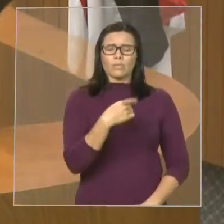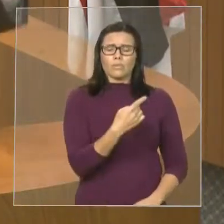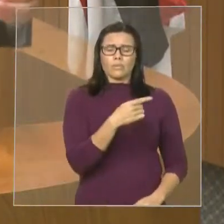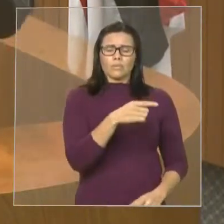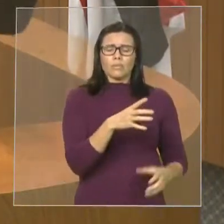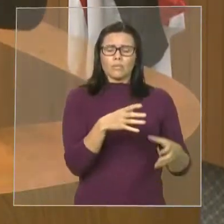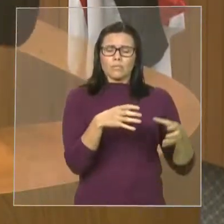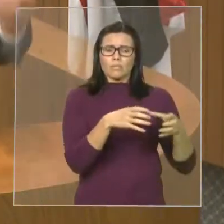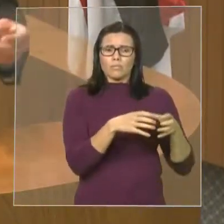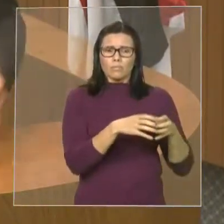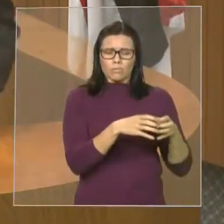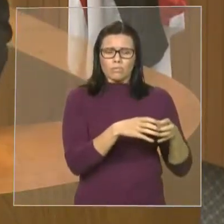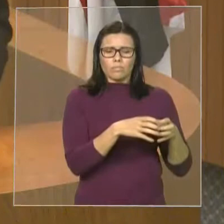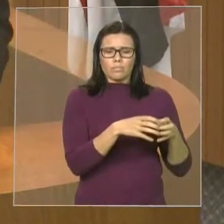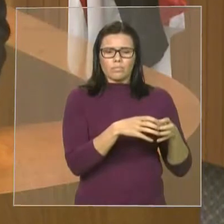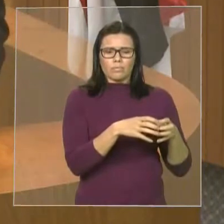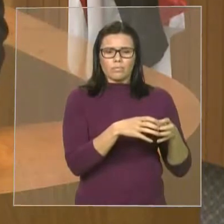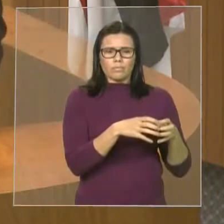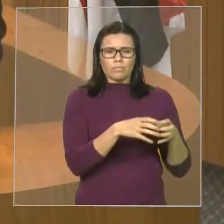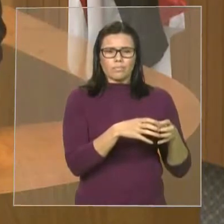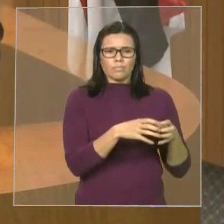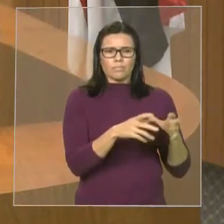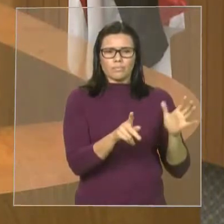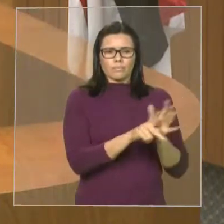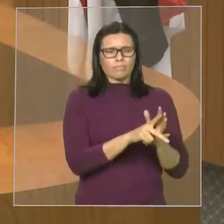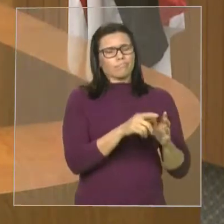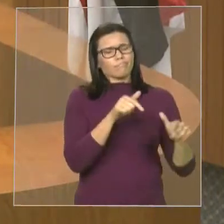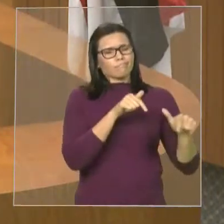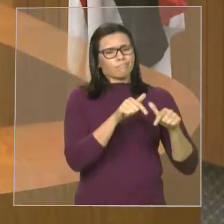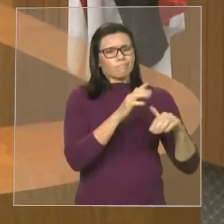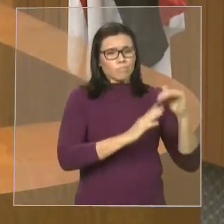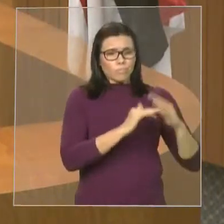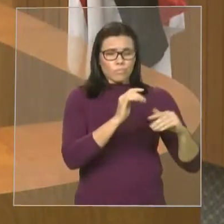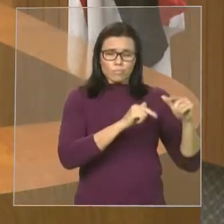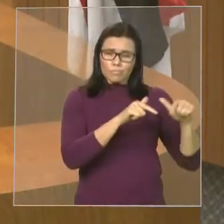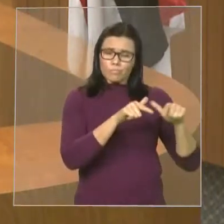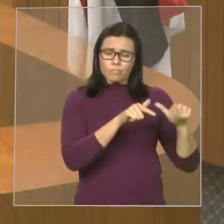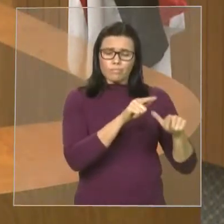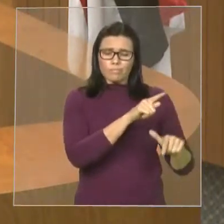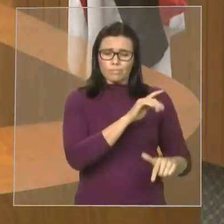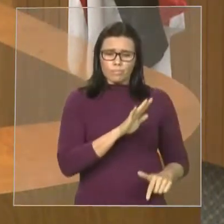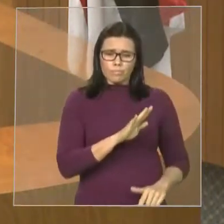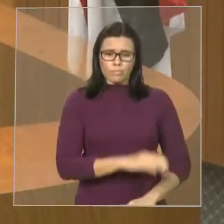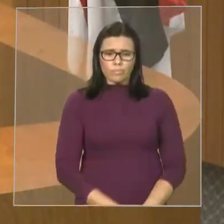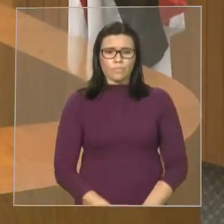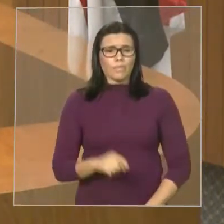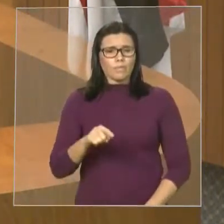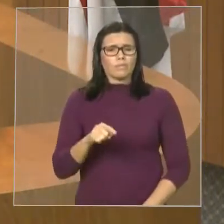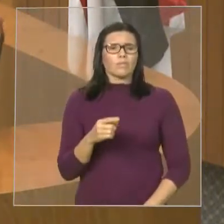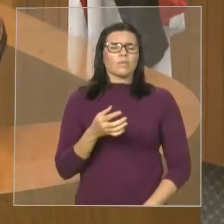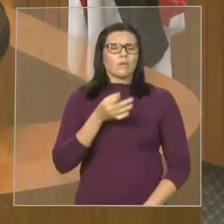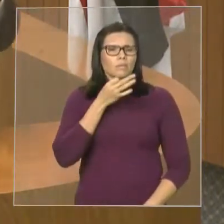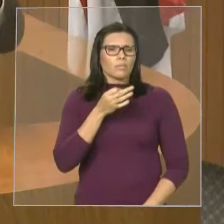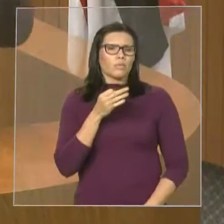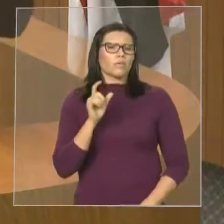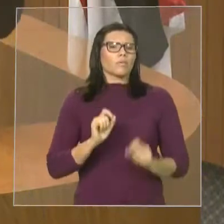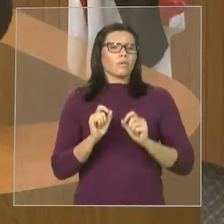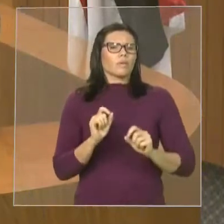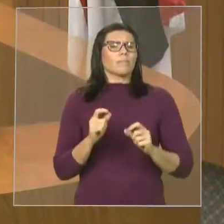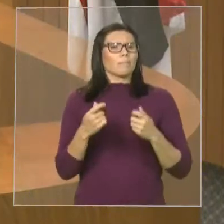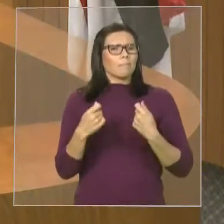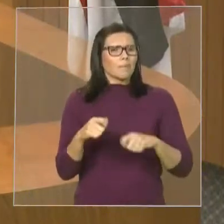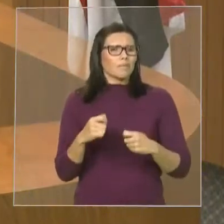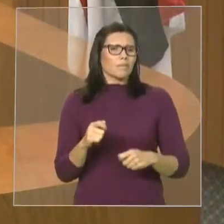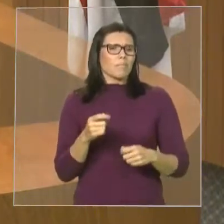você estabelece que o quórum para deliberação será de 7 membros, como foi o voto do relator, é evidente que se o governo